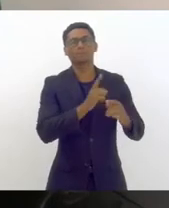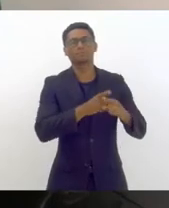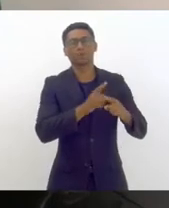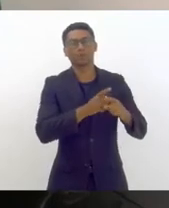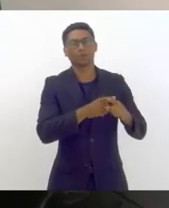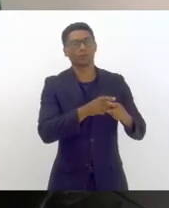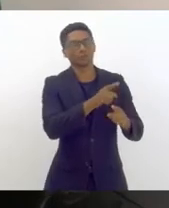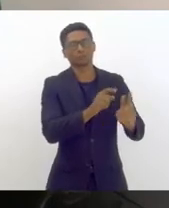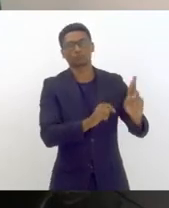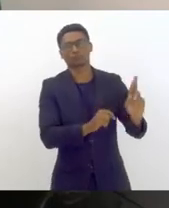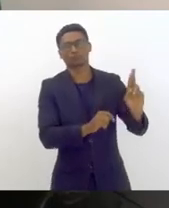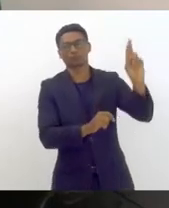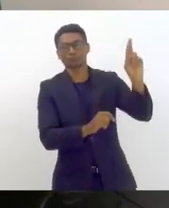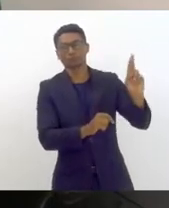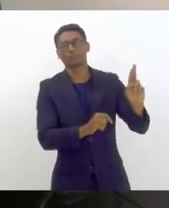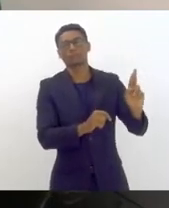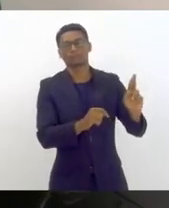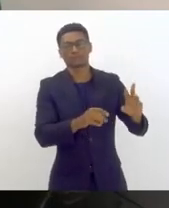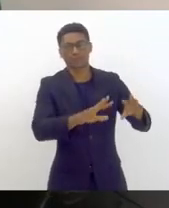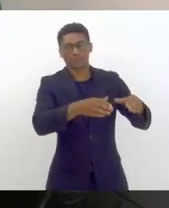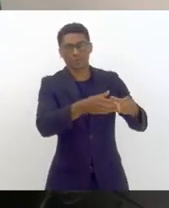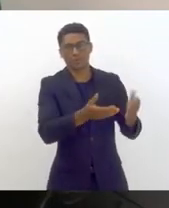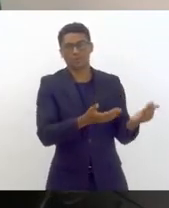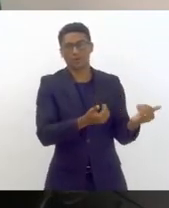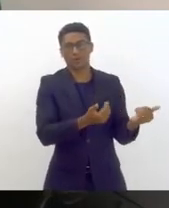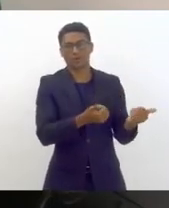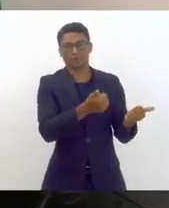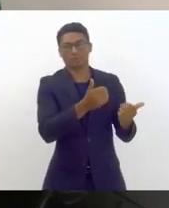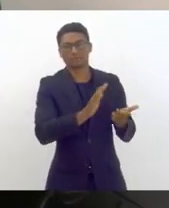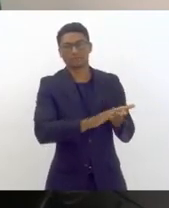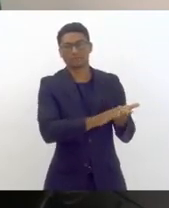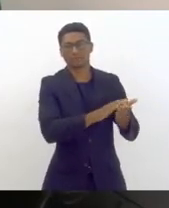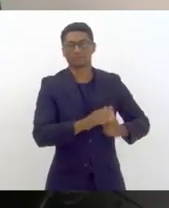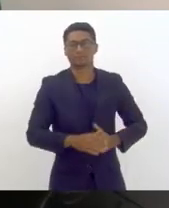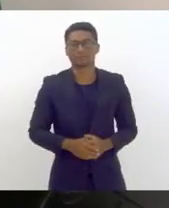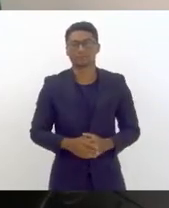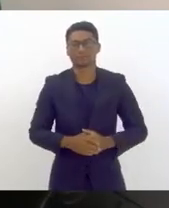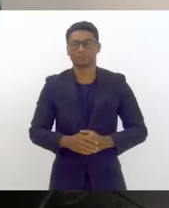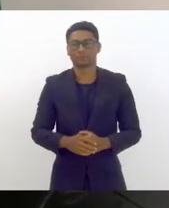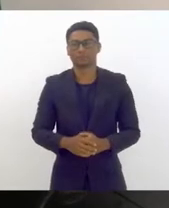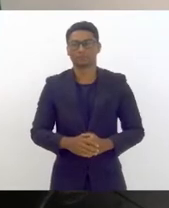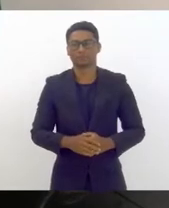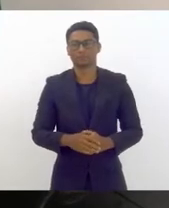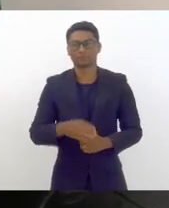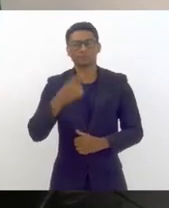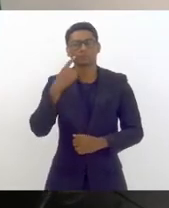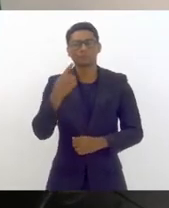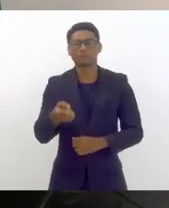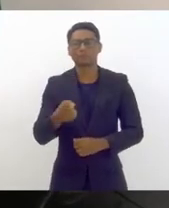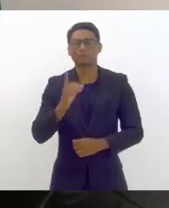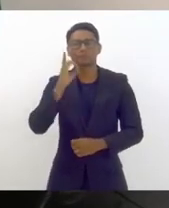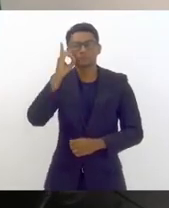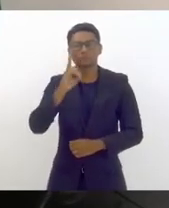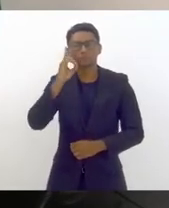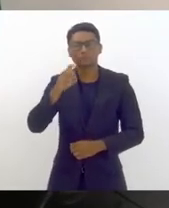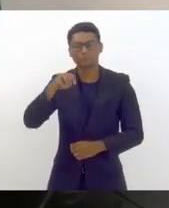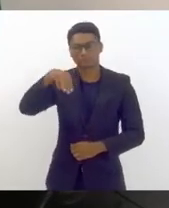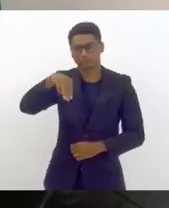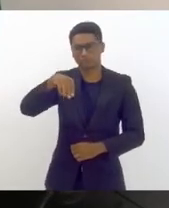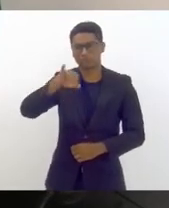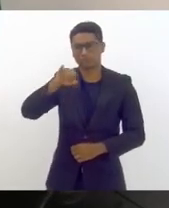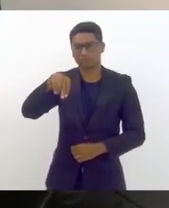pela condução brilhante aí do Parlamento Juvenil. Parece que eu vejo o deputado Carlos Mink, é o deputado Carlos